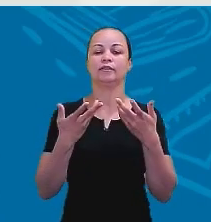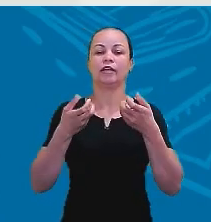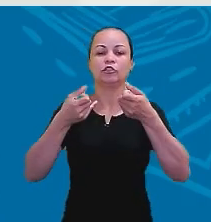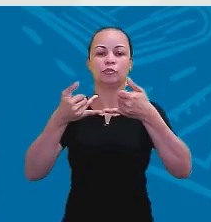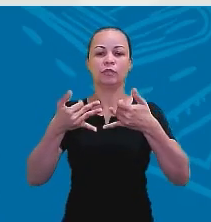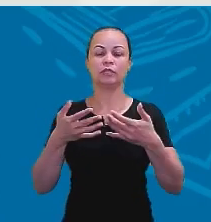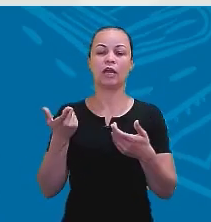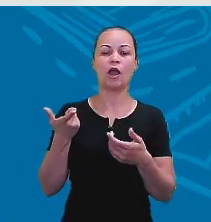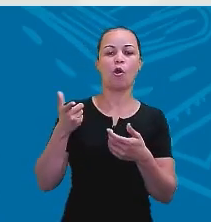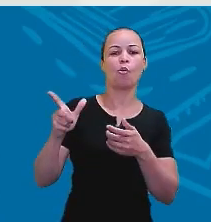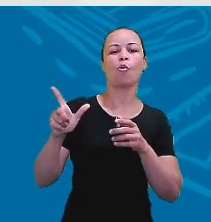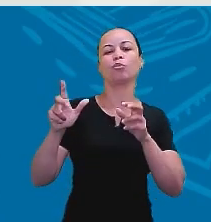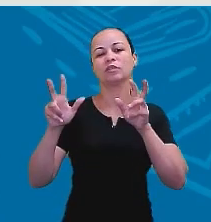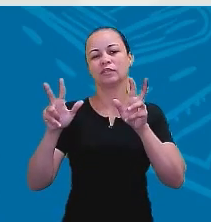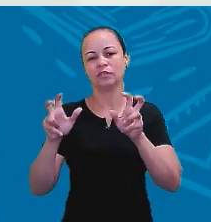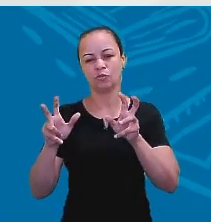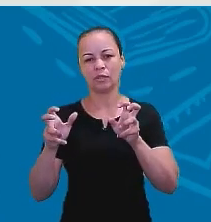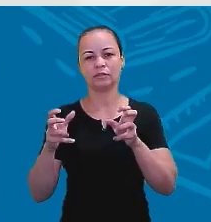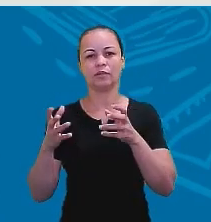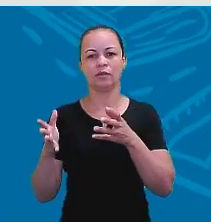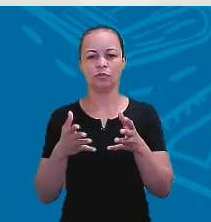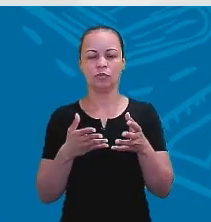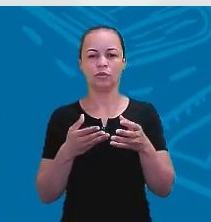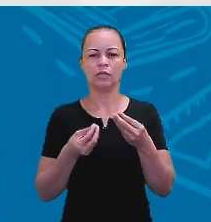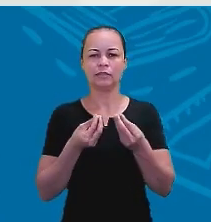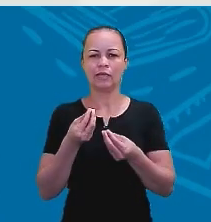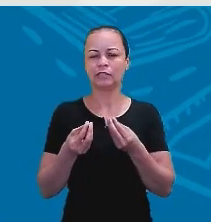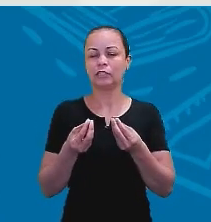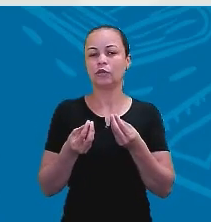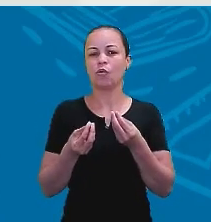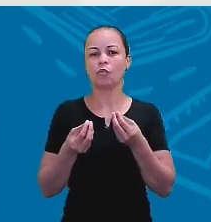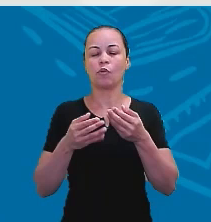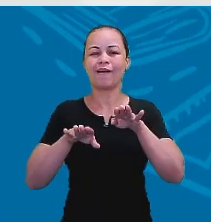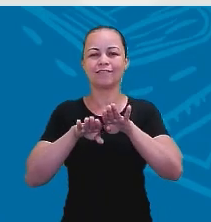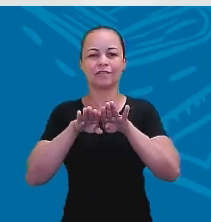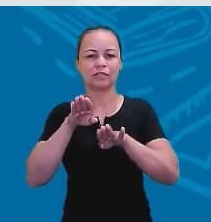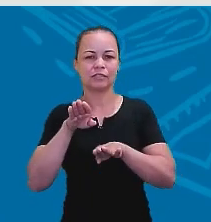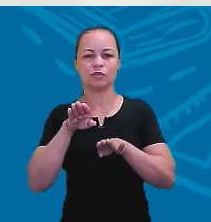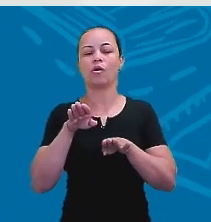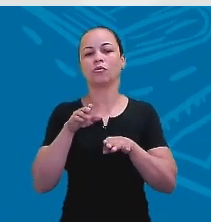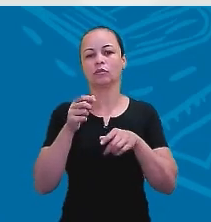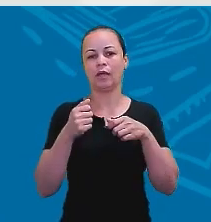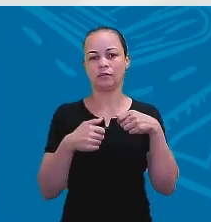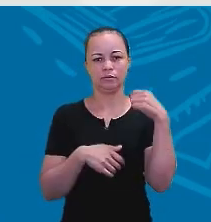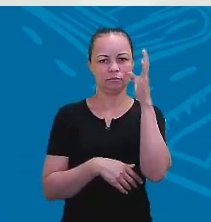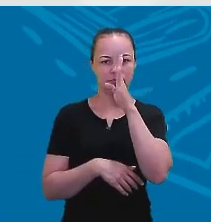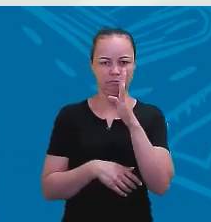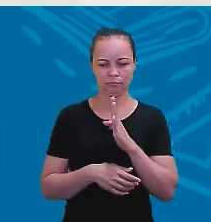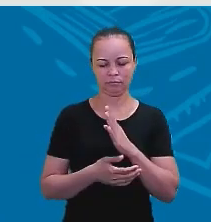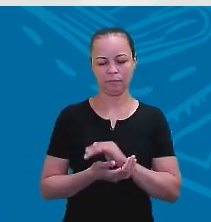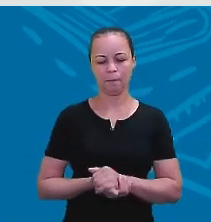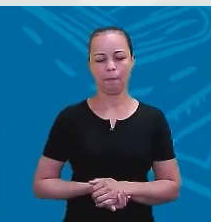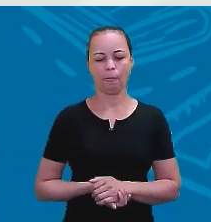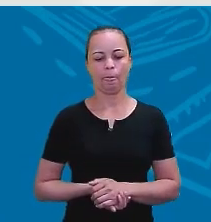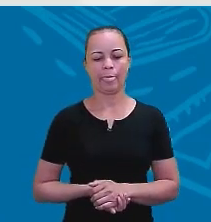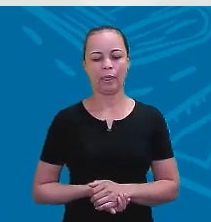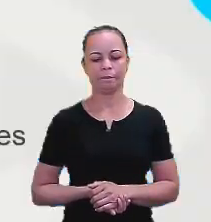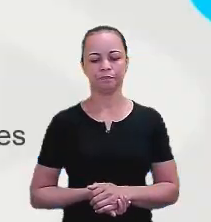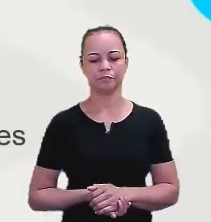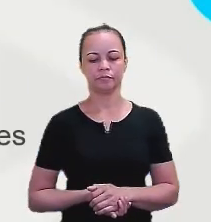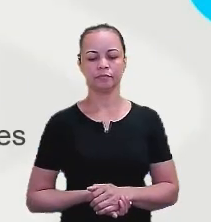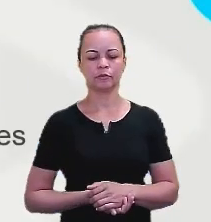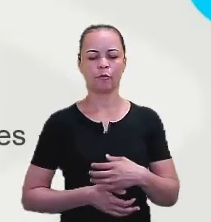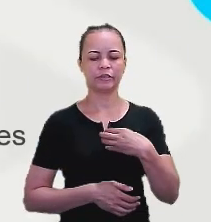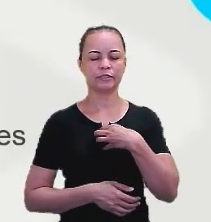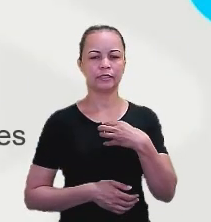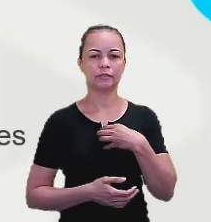a outra situação econômica, outra situação aí de desigualdade no Brasil. Então, ó, vamos lá. O efeito